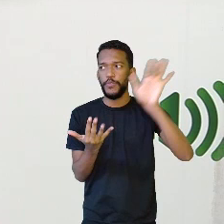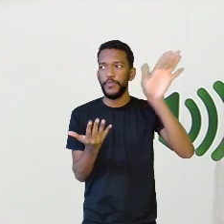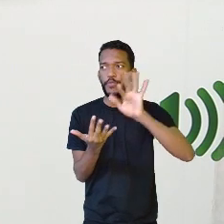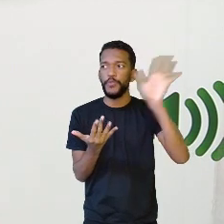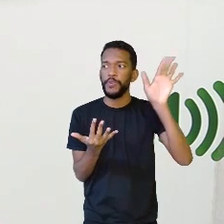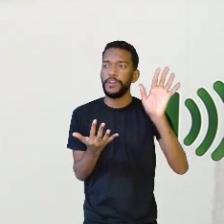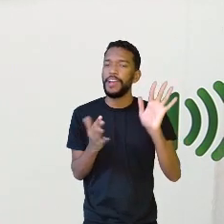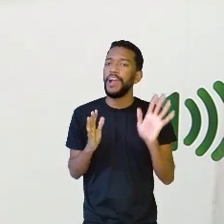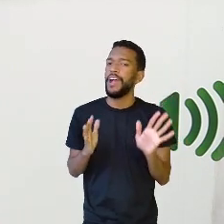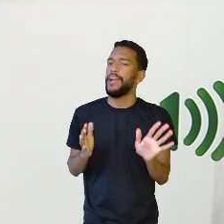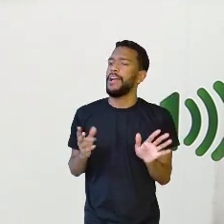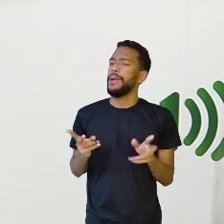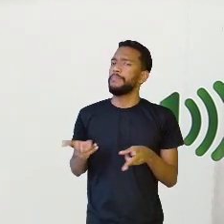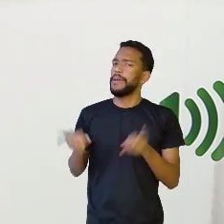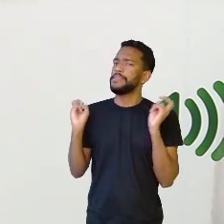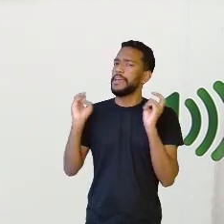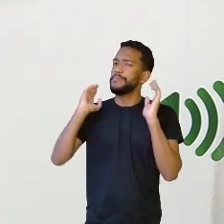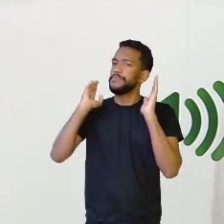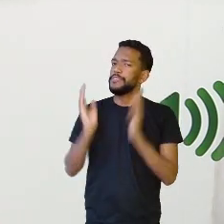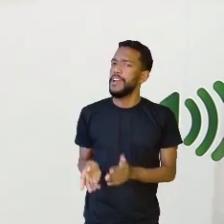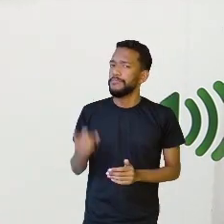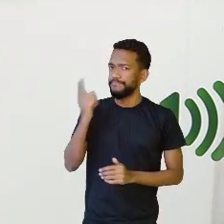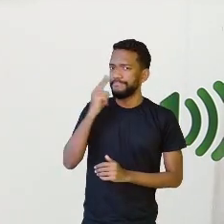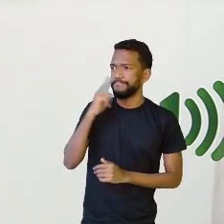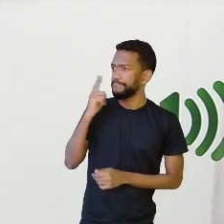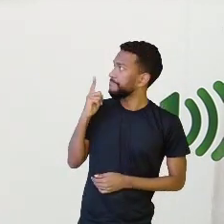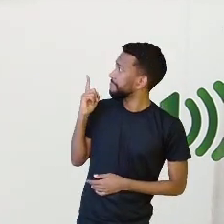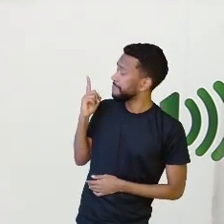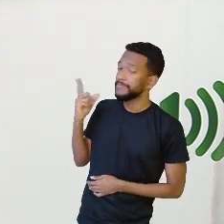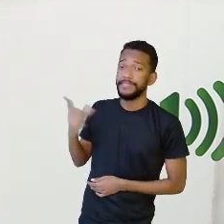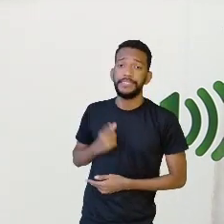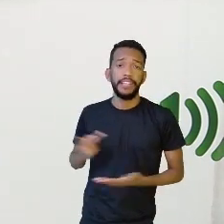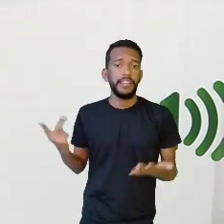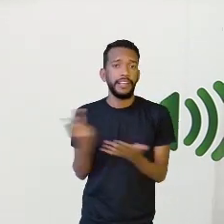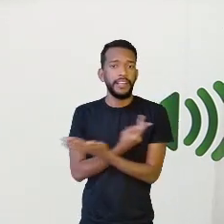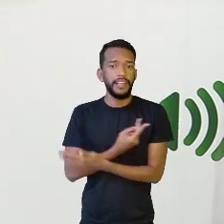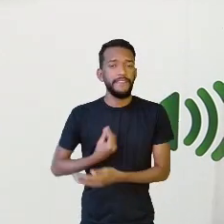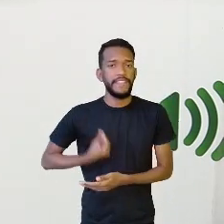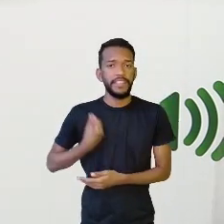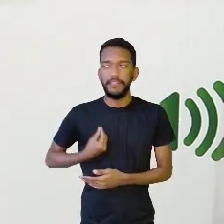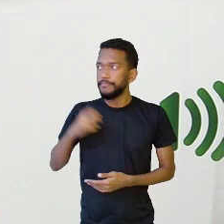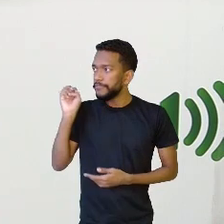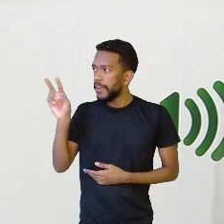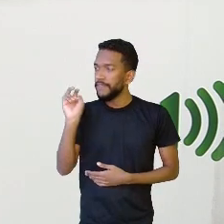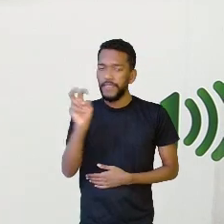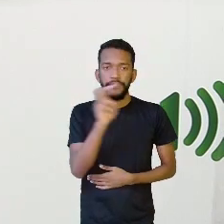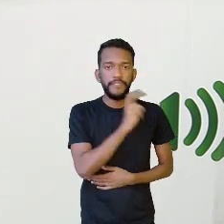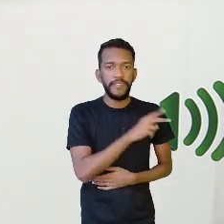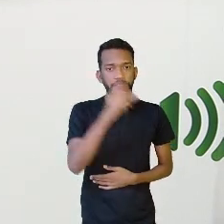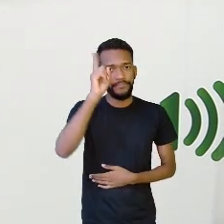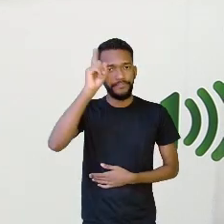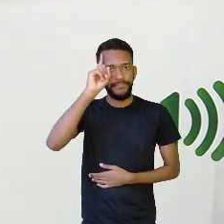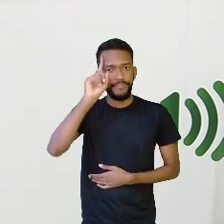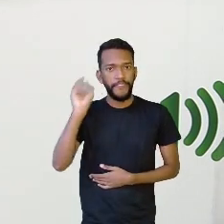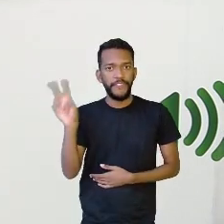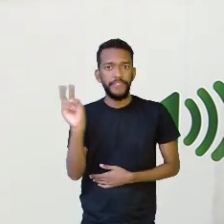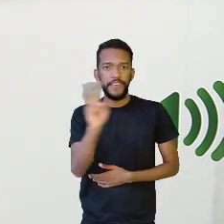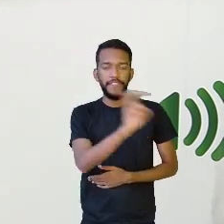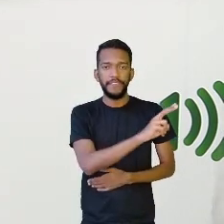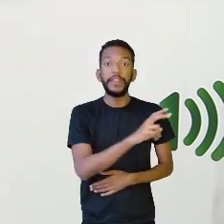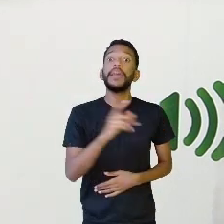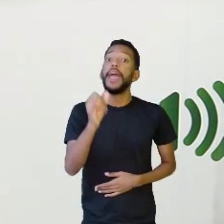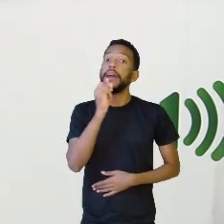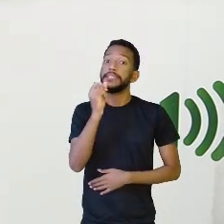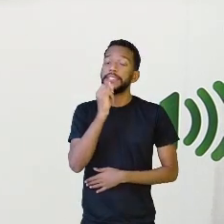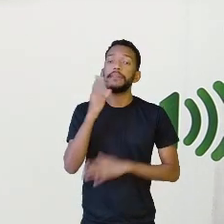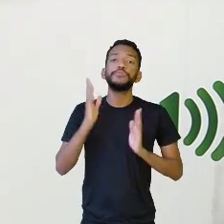quando é que nós temos esta combustão acontecendo no nosso cotidiano, no nosso dia a dia? Um exemplo